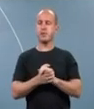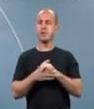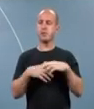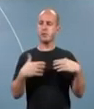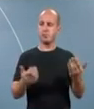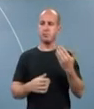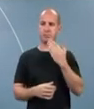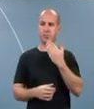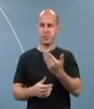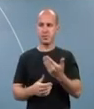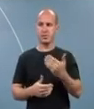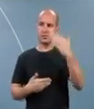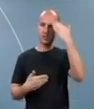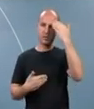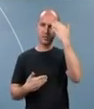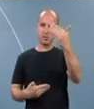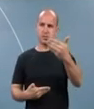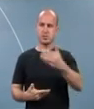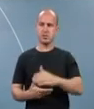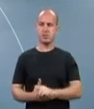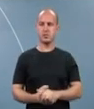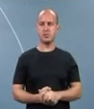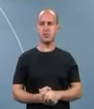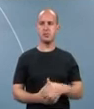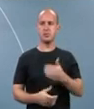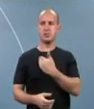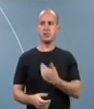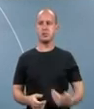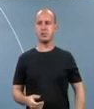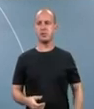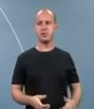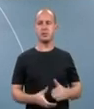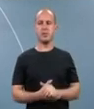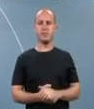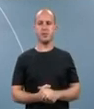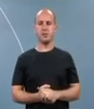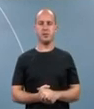pedido de agradecimento ao governo através da Secretaria de Segurança.